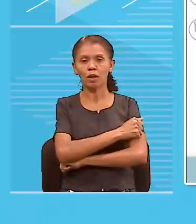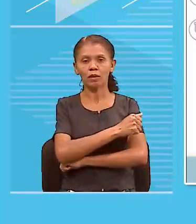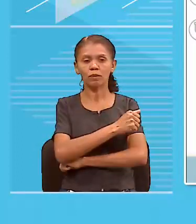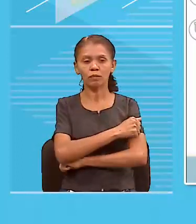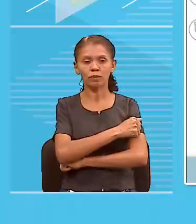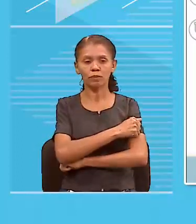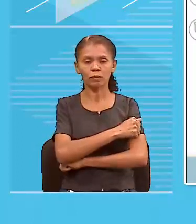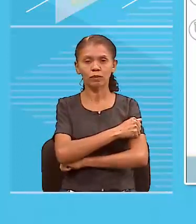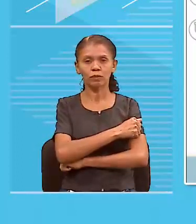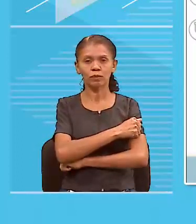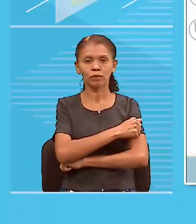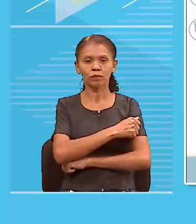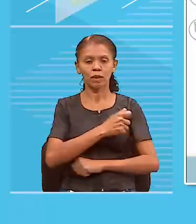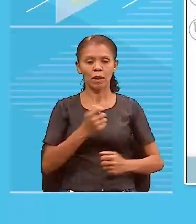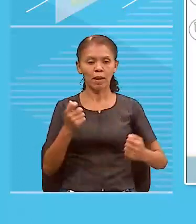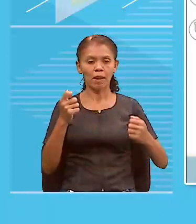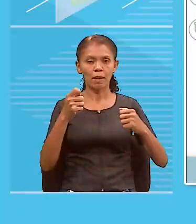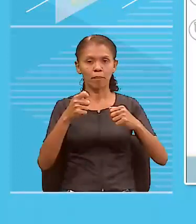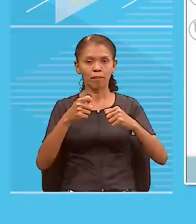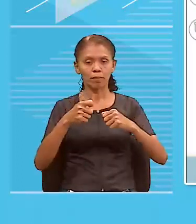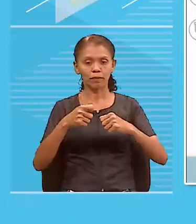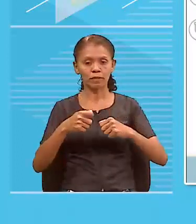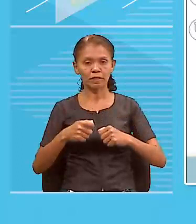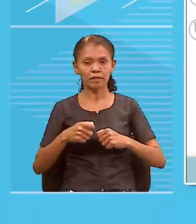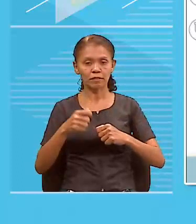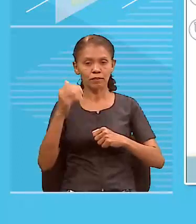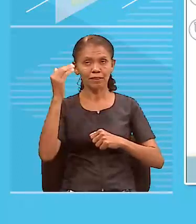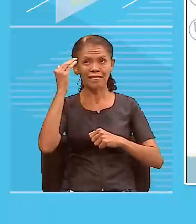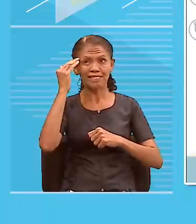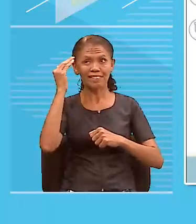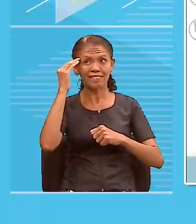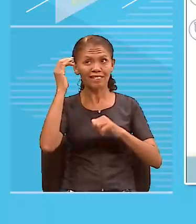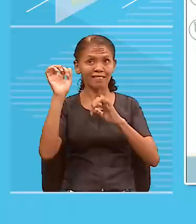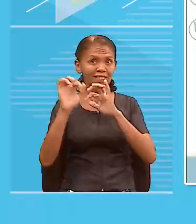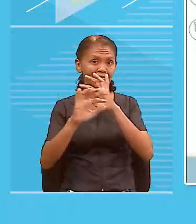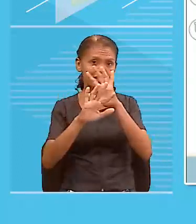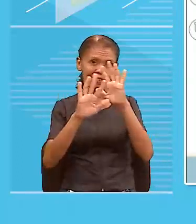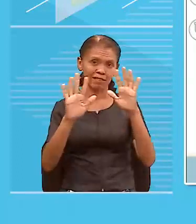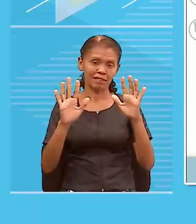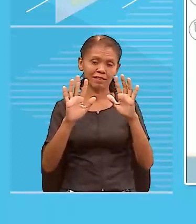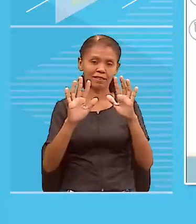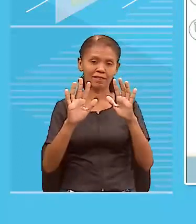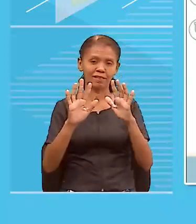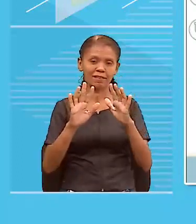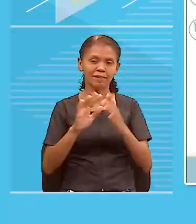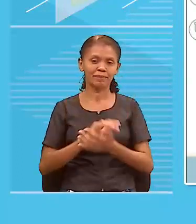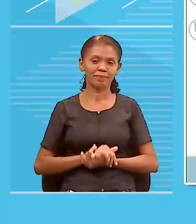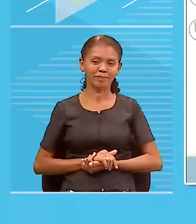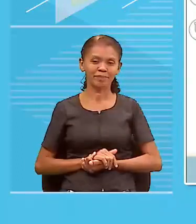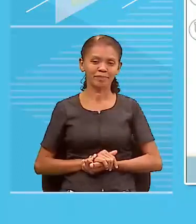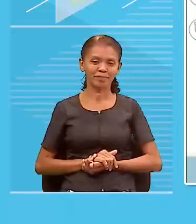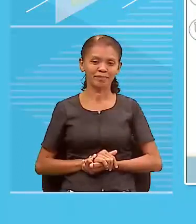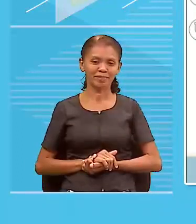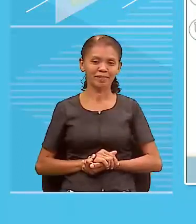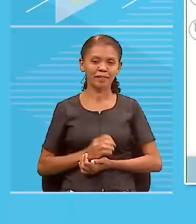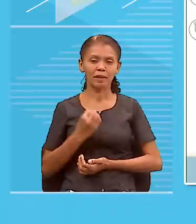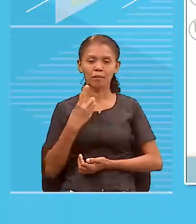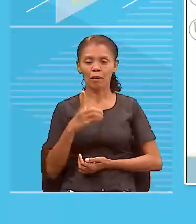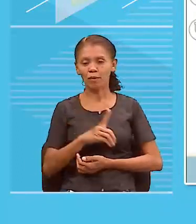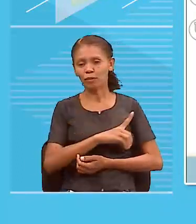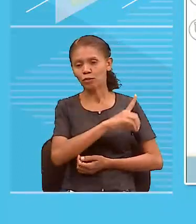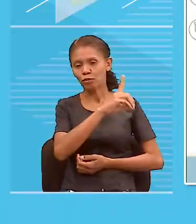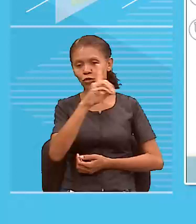o o nível dico compreensão textual muito bom dia pessoal lá de São Gonçalo 2